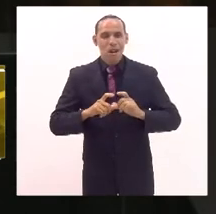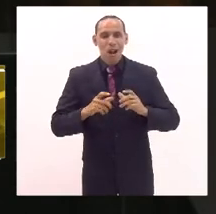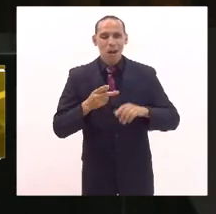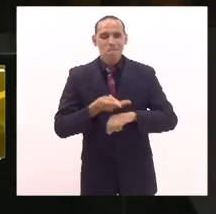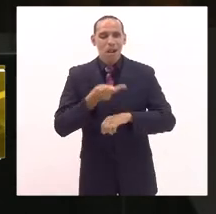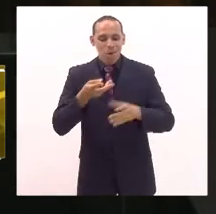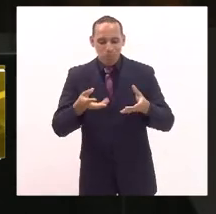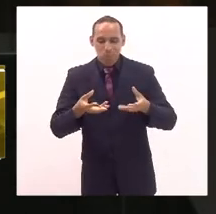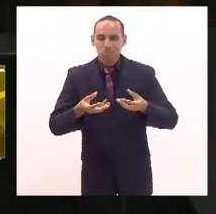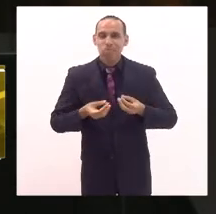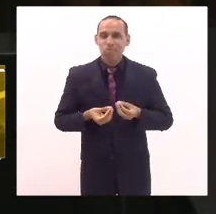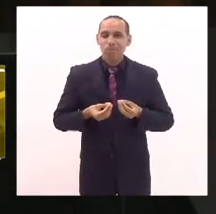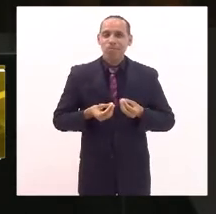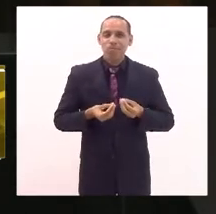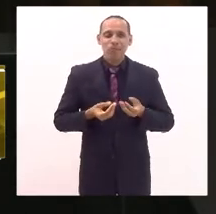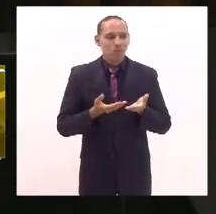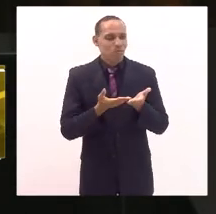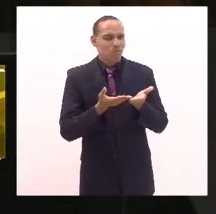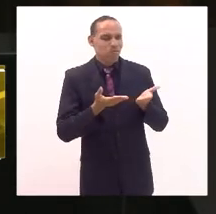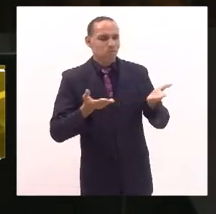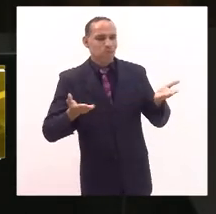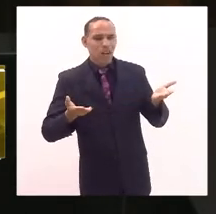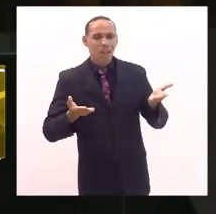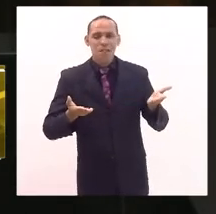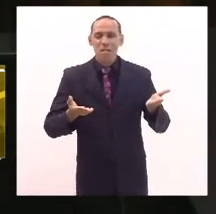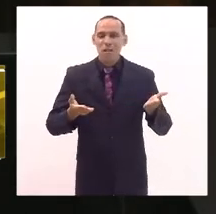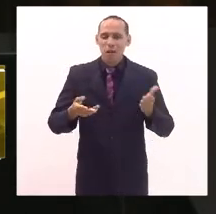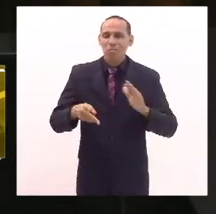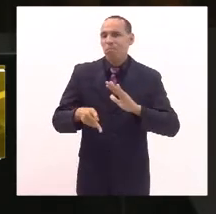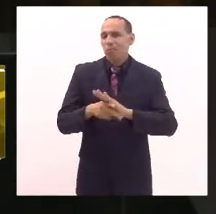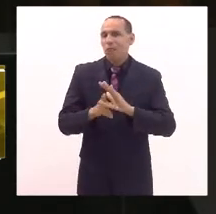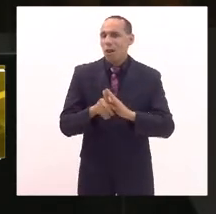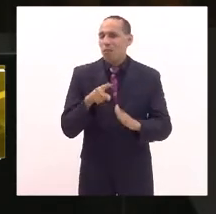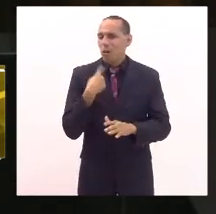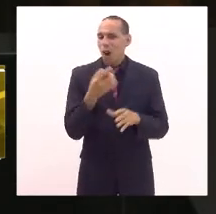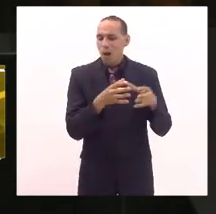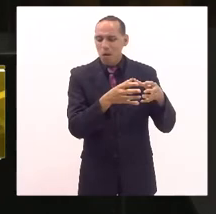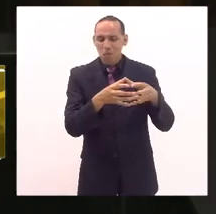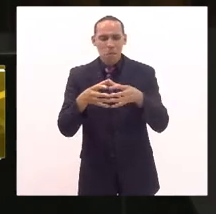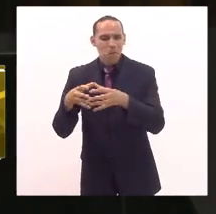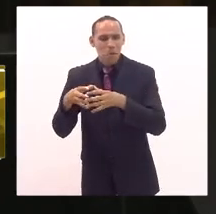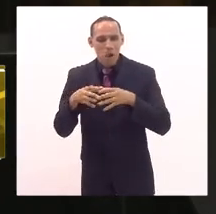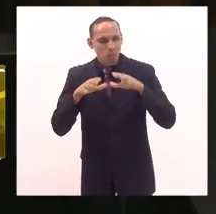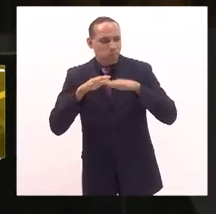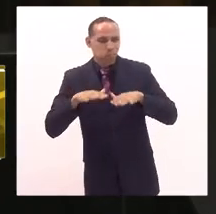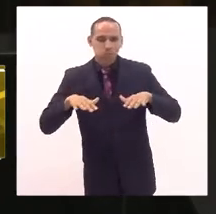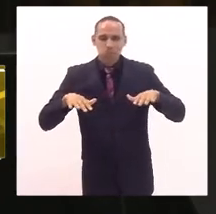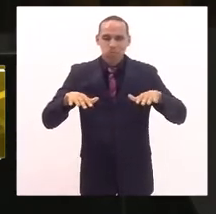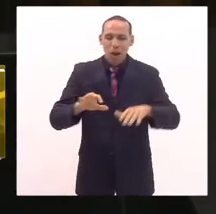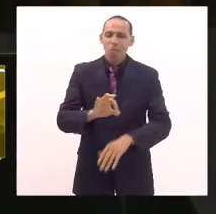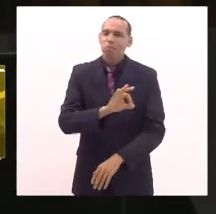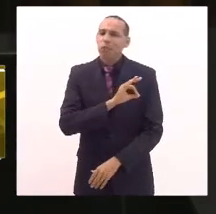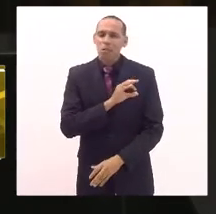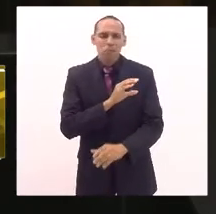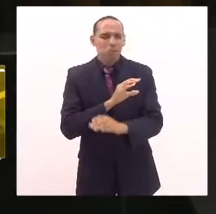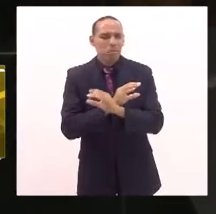todos os oficiais e praças das nossas gloriosas corporações, policiais